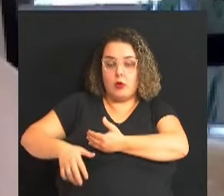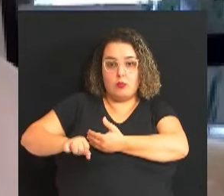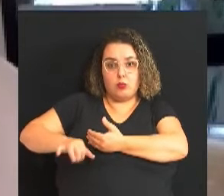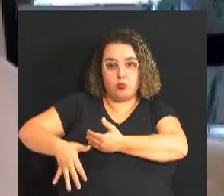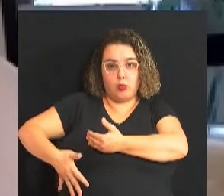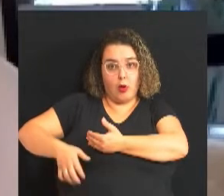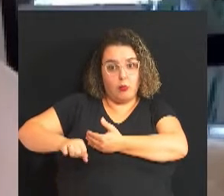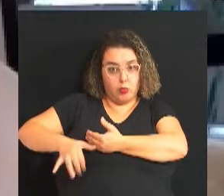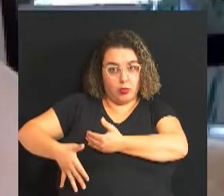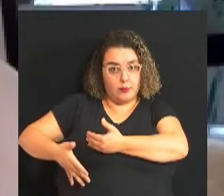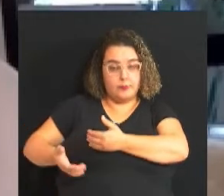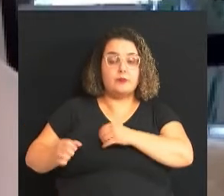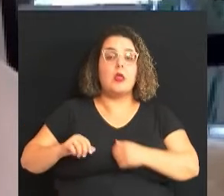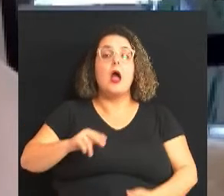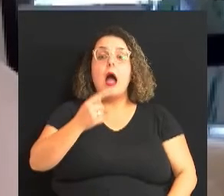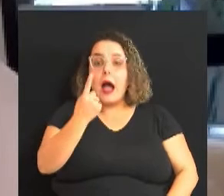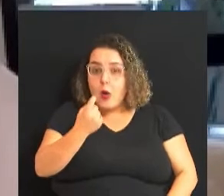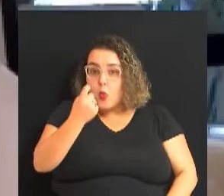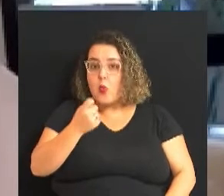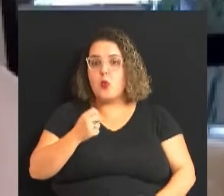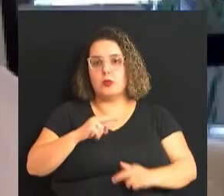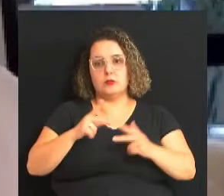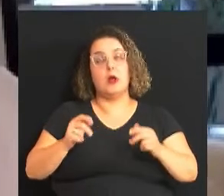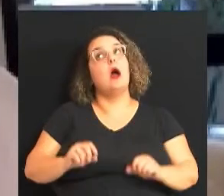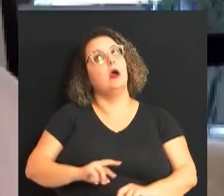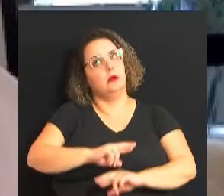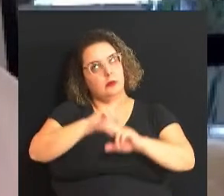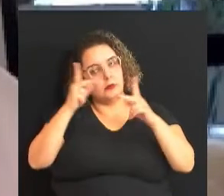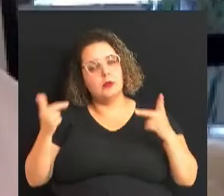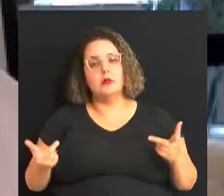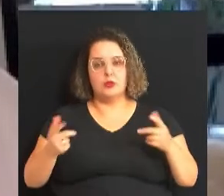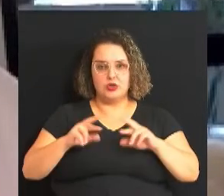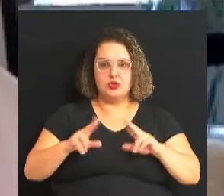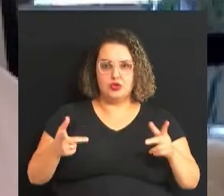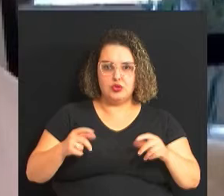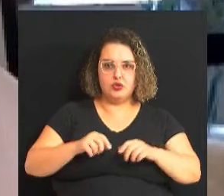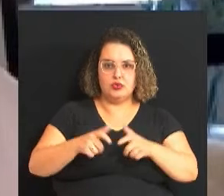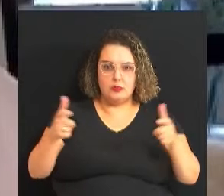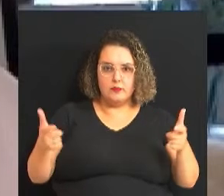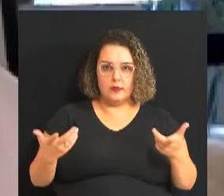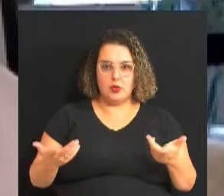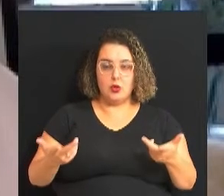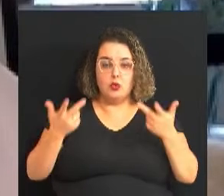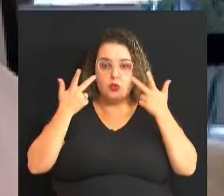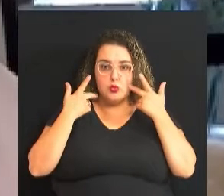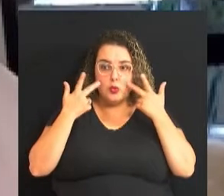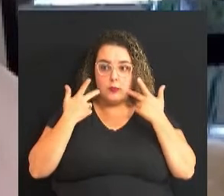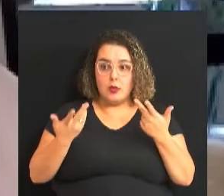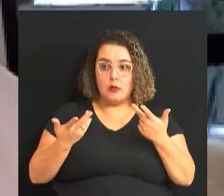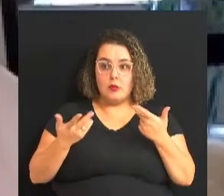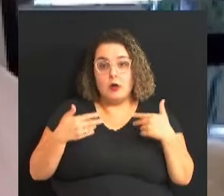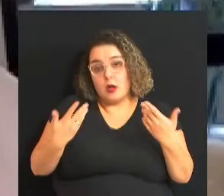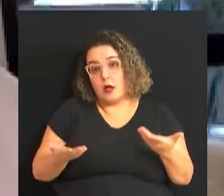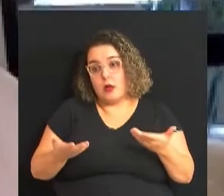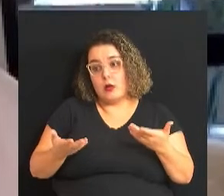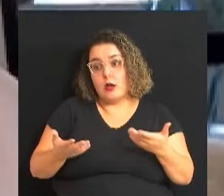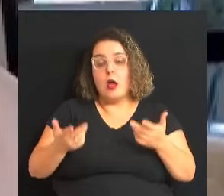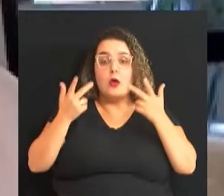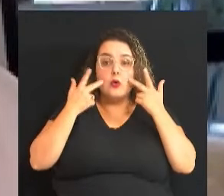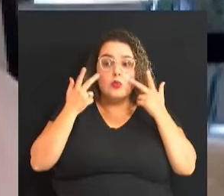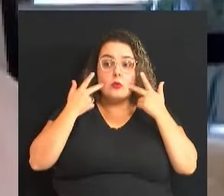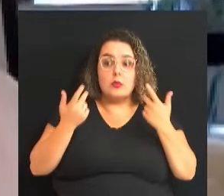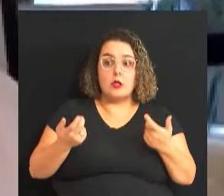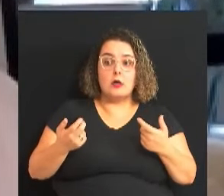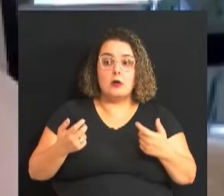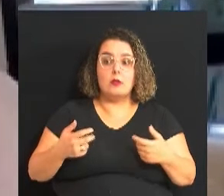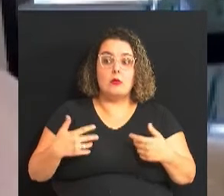A única diferença, aliás, a grande diferença em relação a uma evacuação normal, é que a evacuação normal nós temos o que se